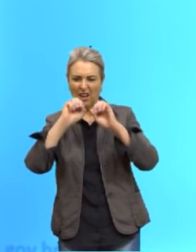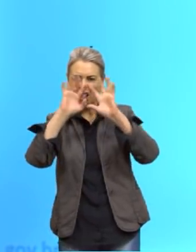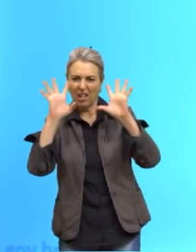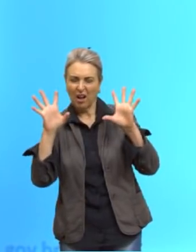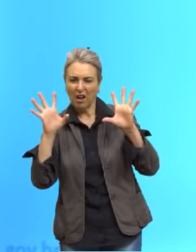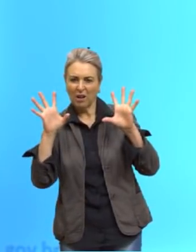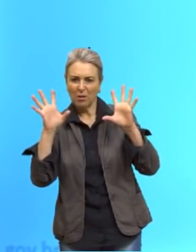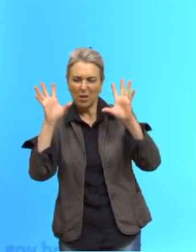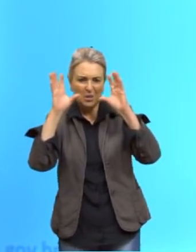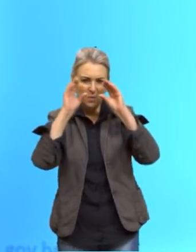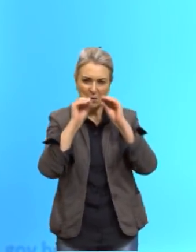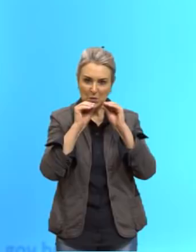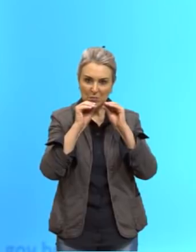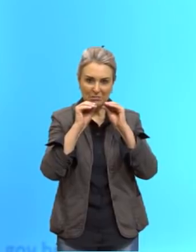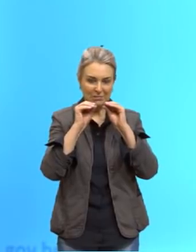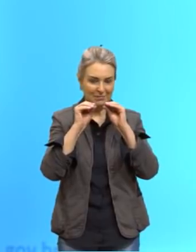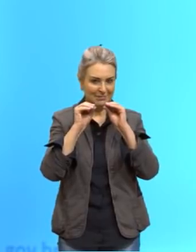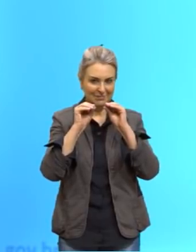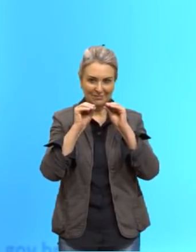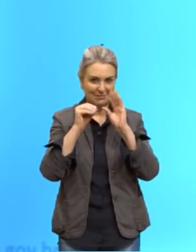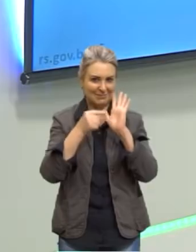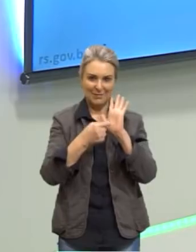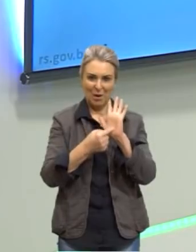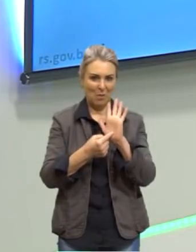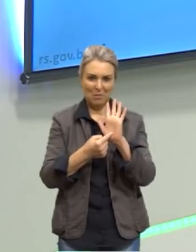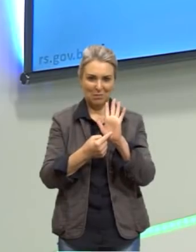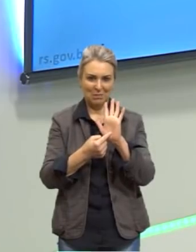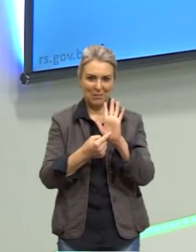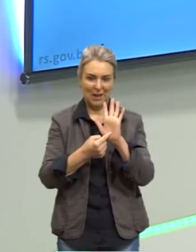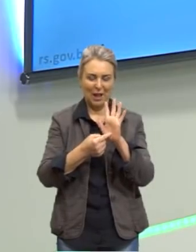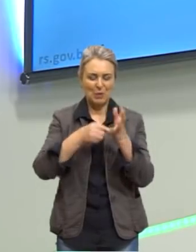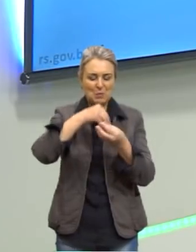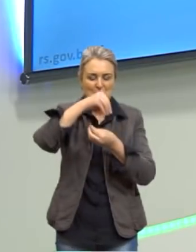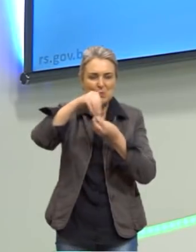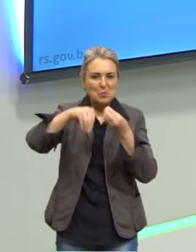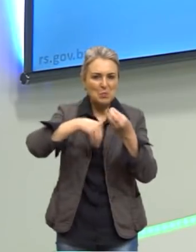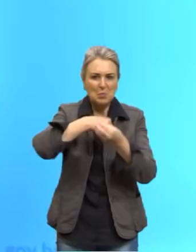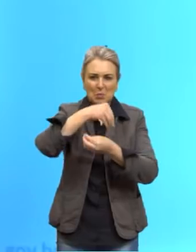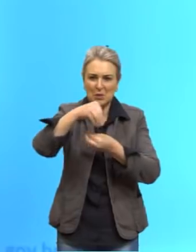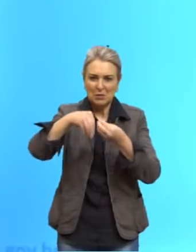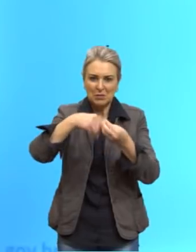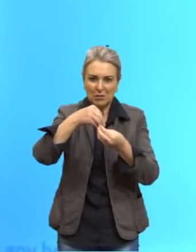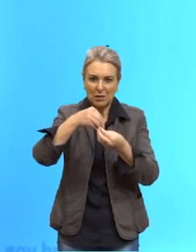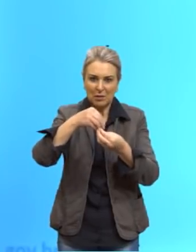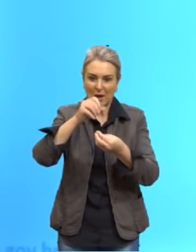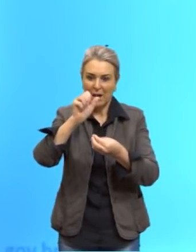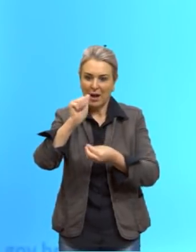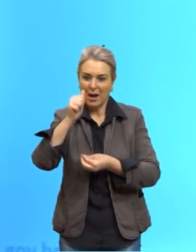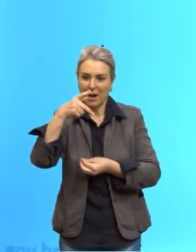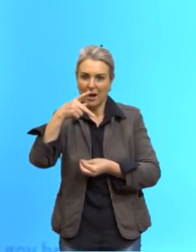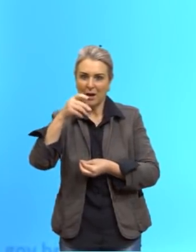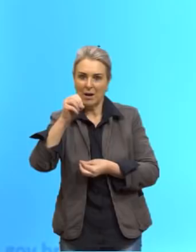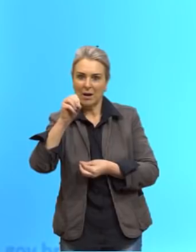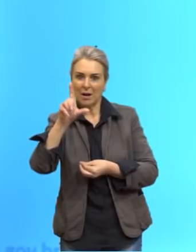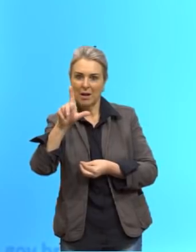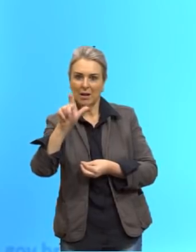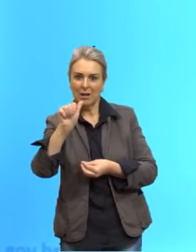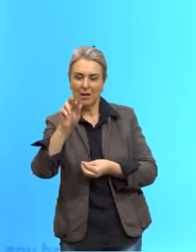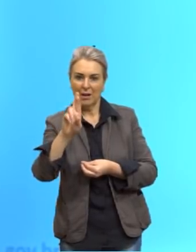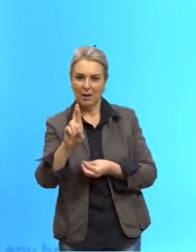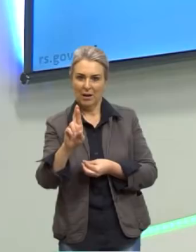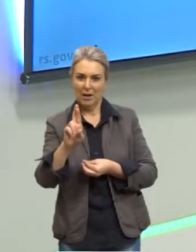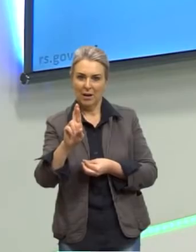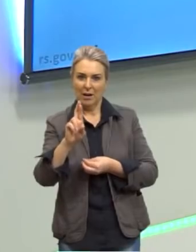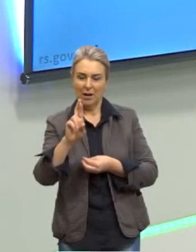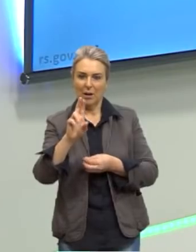escuro ele é homogêneo então isso caracteriza uma ligação covalente apolar o par de elétrons